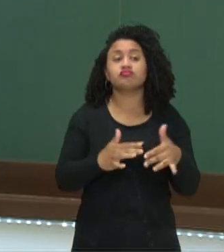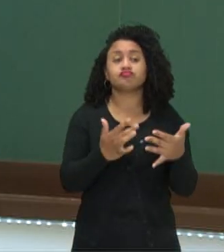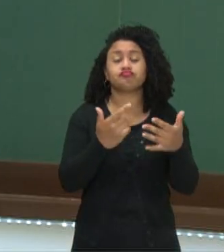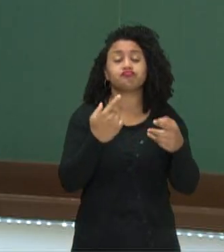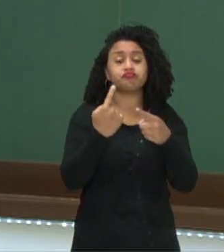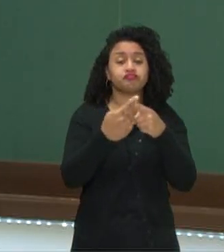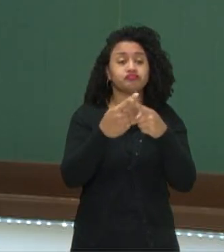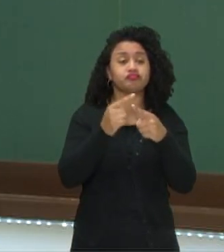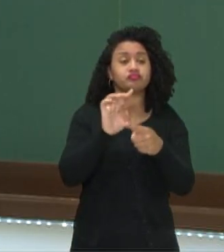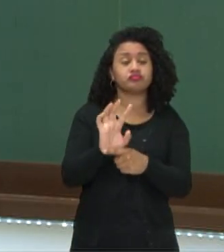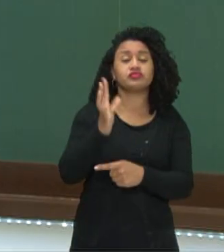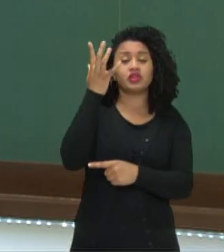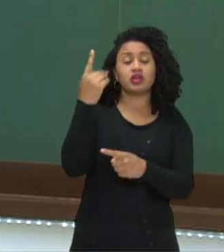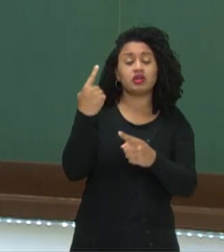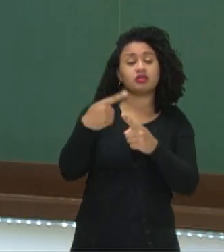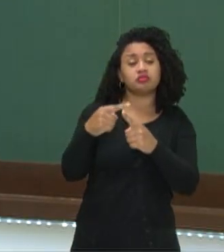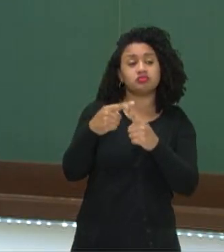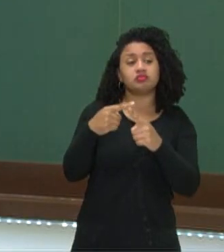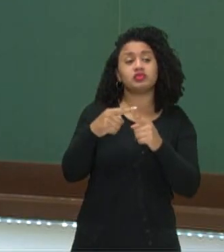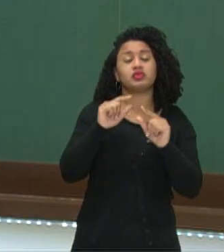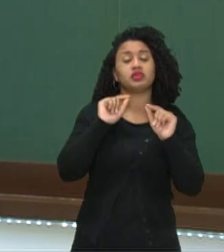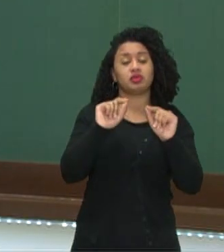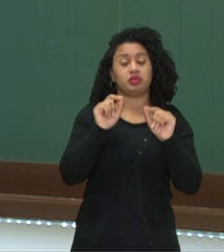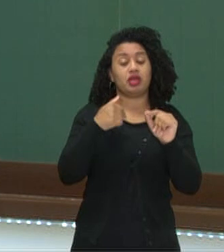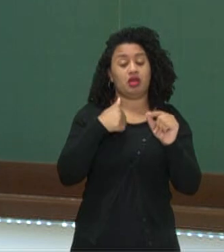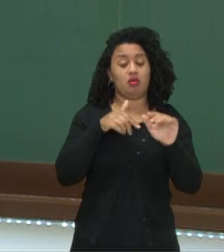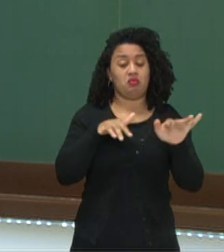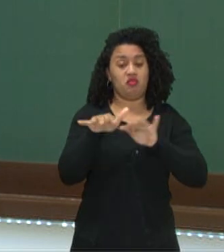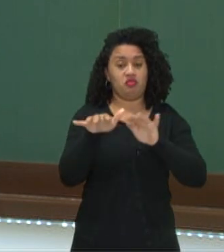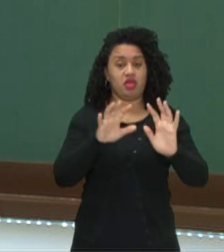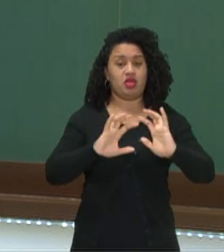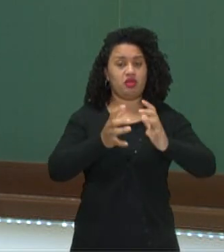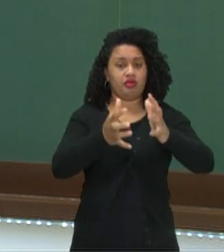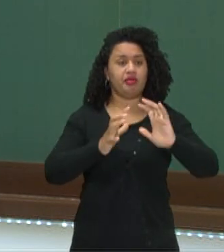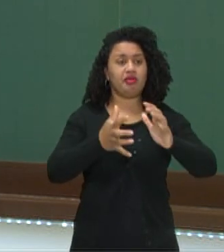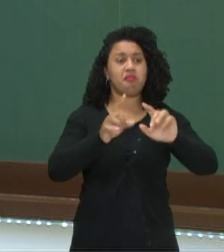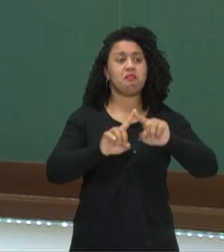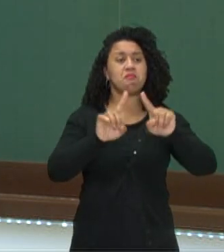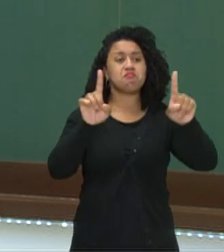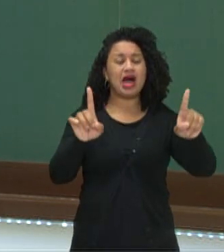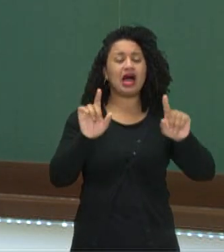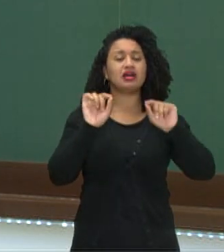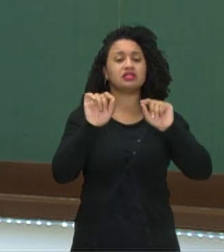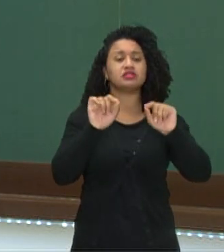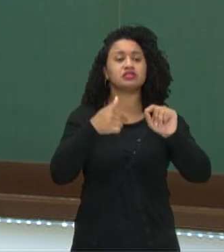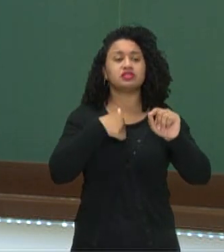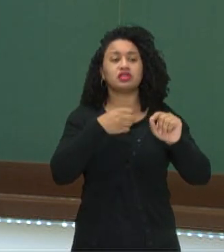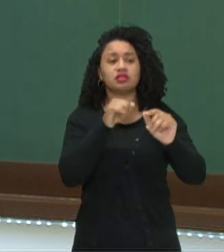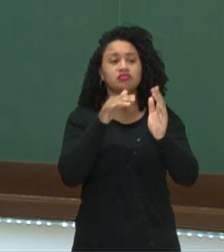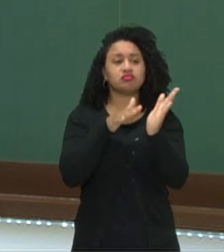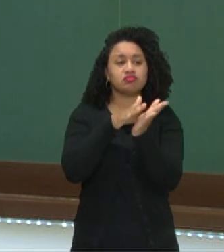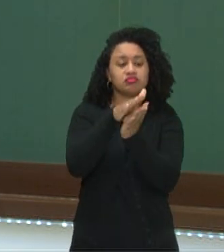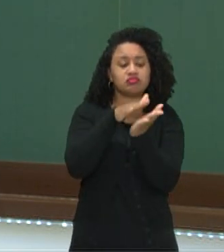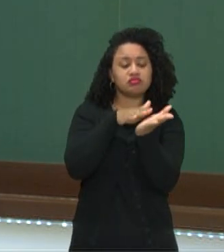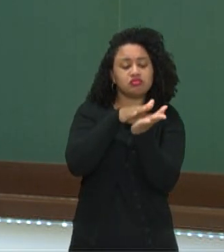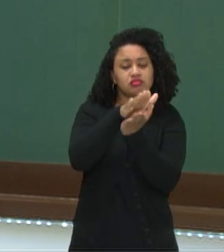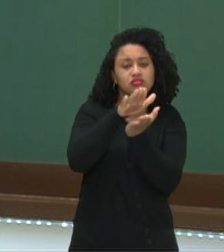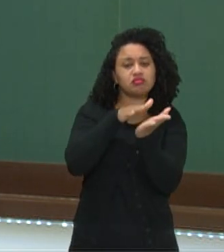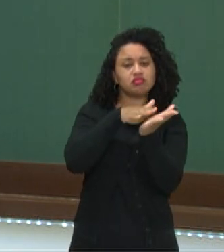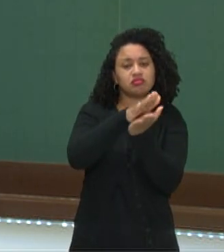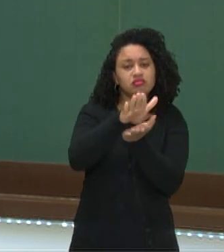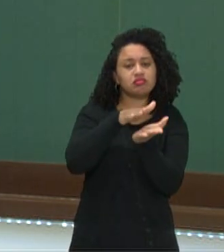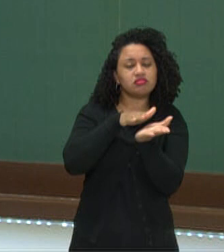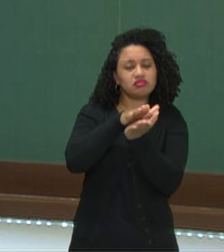isso acontece porque na realidade, por mais que esteja em movimento, mas os pontos relativos entre as